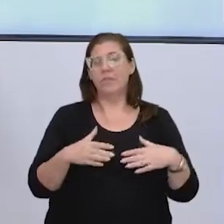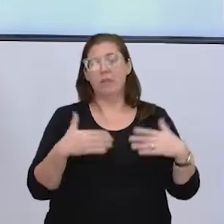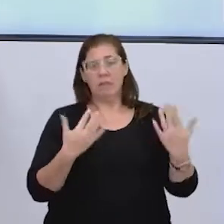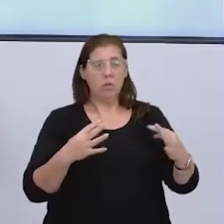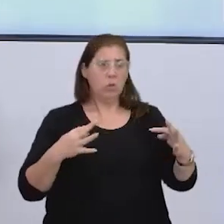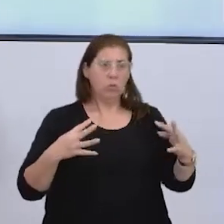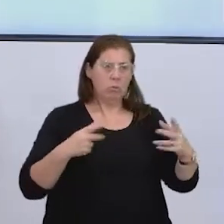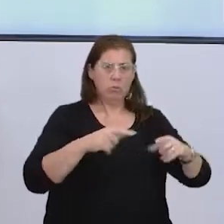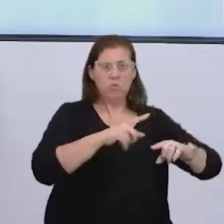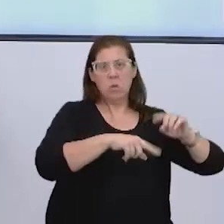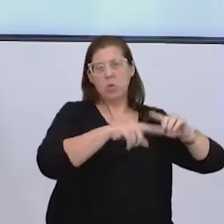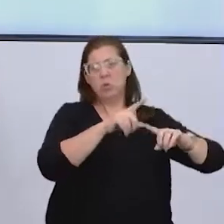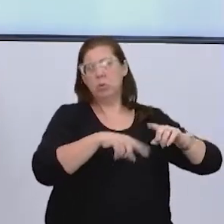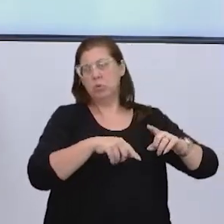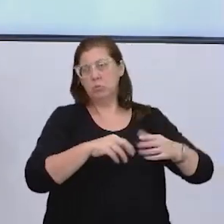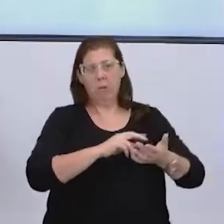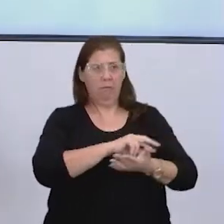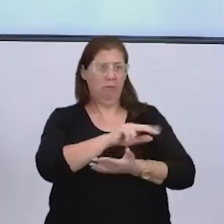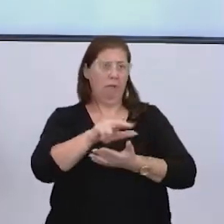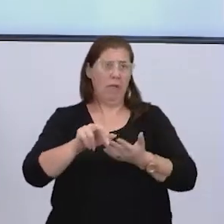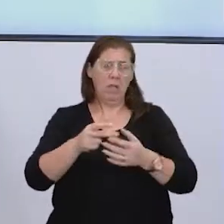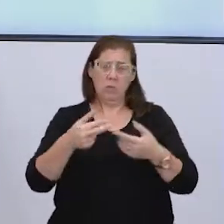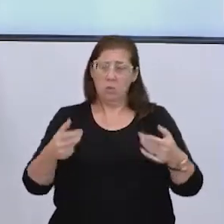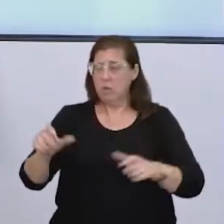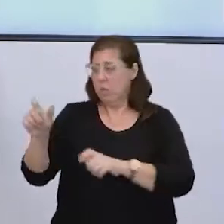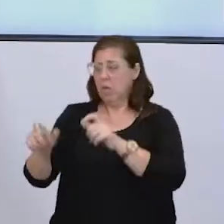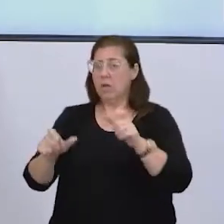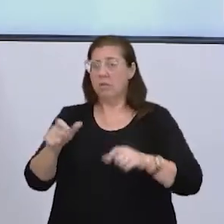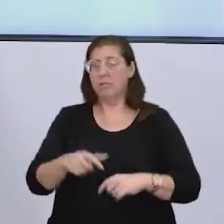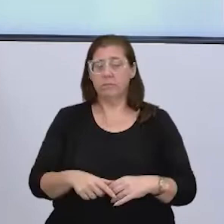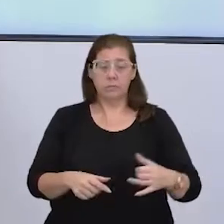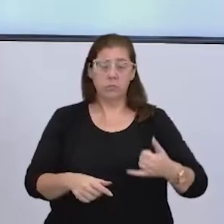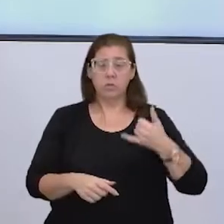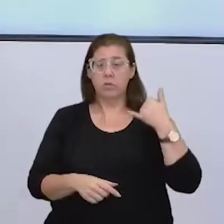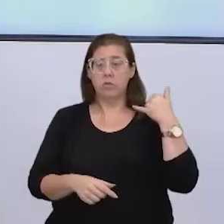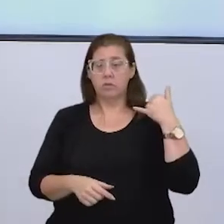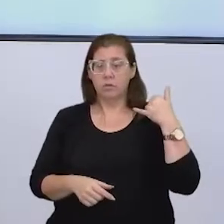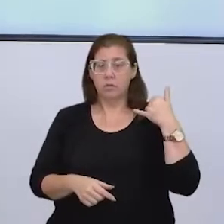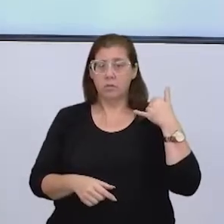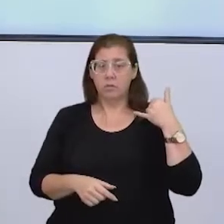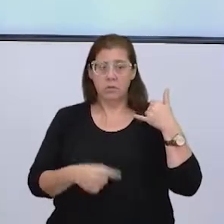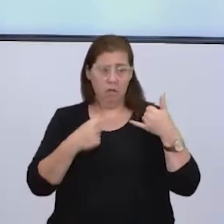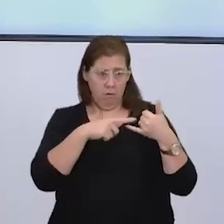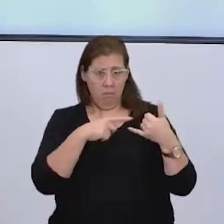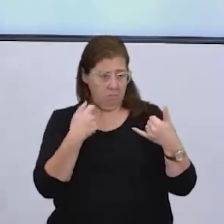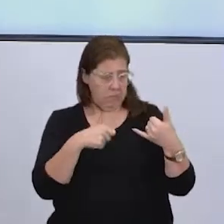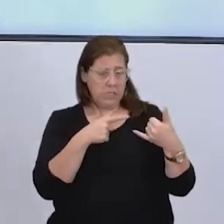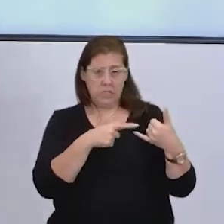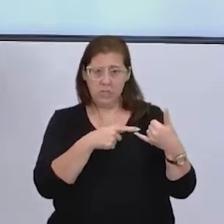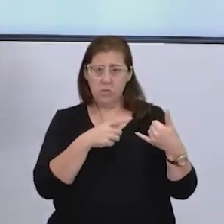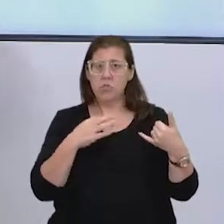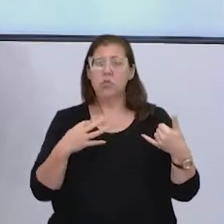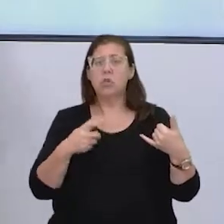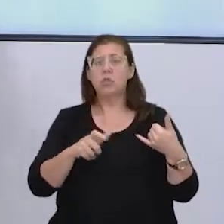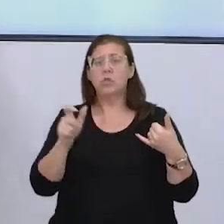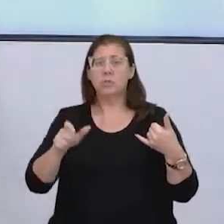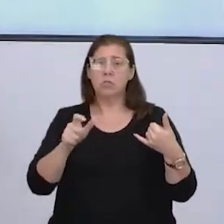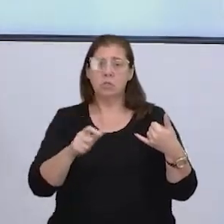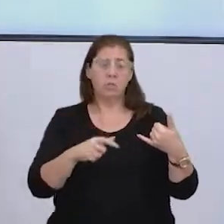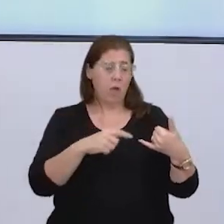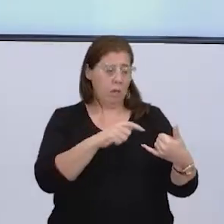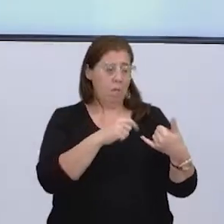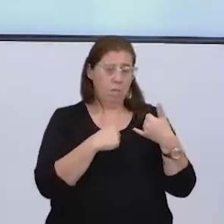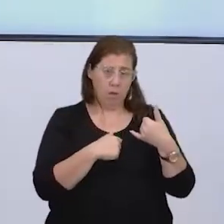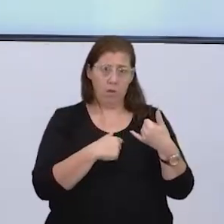tantos outros produtos para tantas outras pessoas. O celular. Eu preciso realmente que todas as pessoas falem